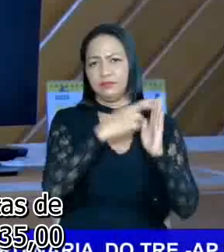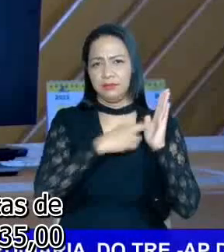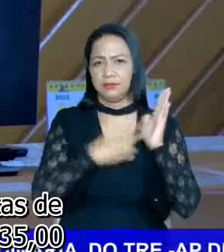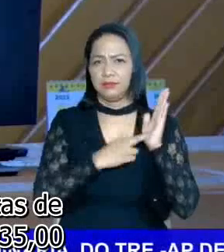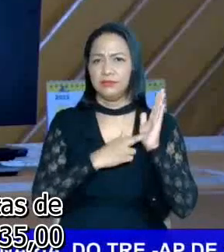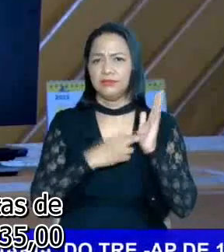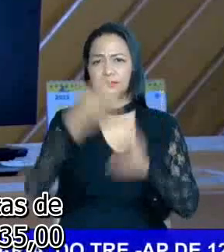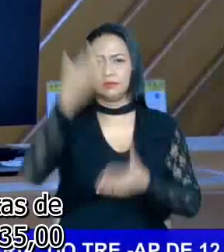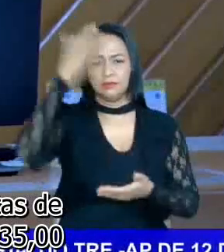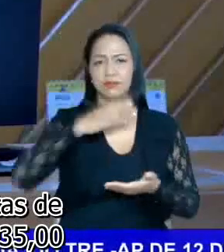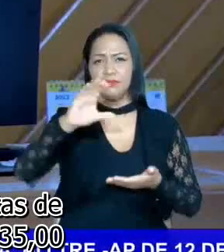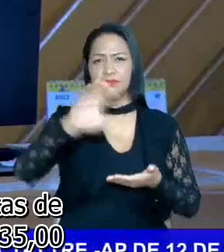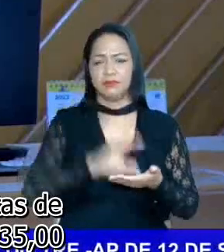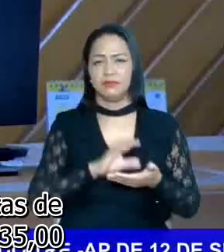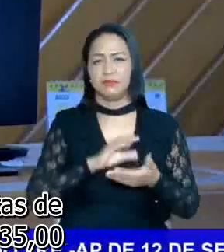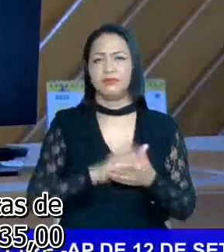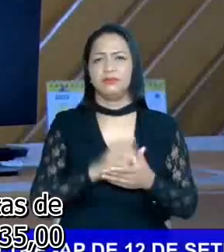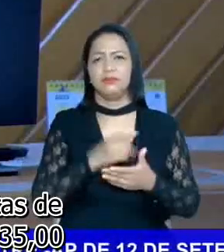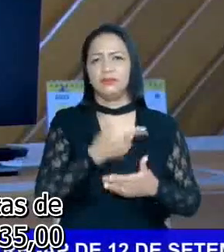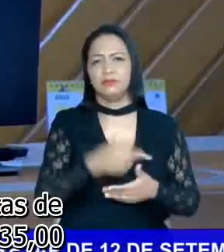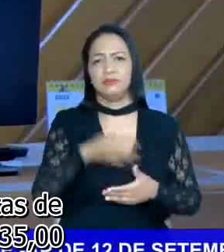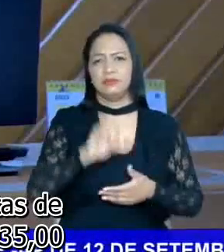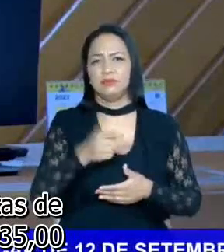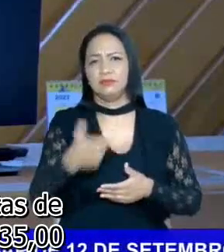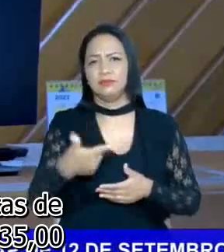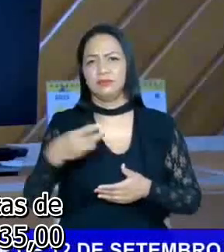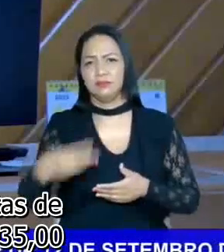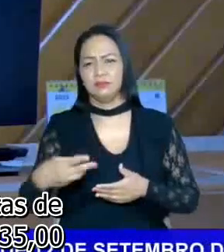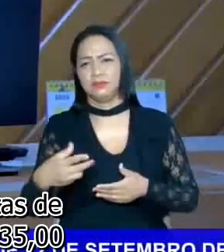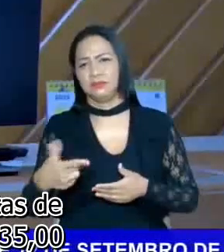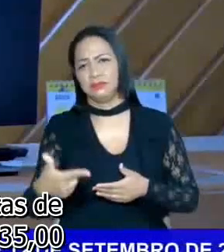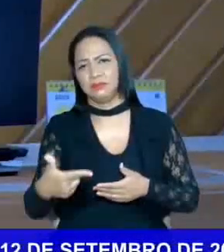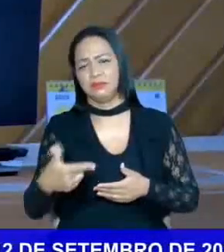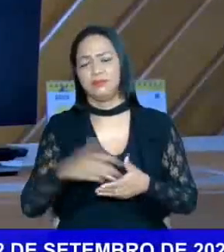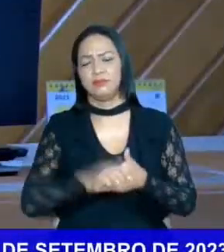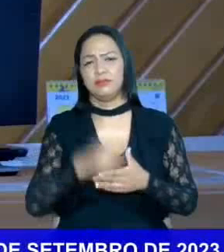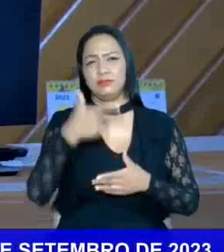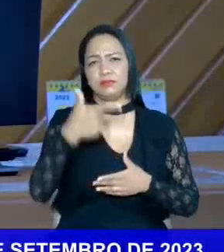Contas de 2022, e enseja a devolução do valor de R$